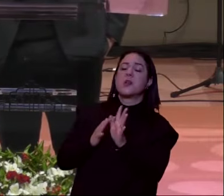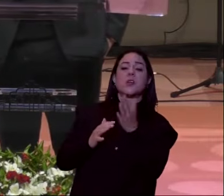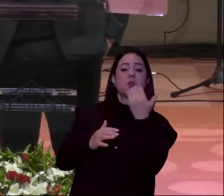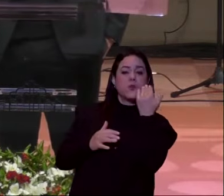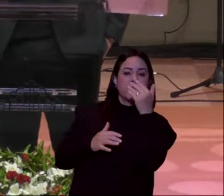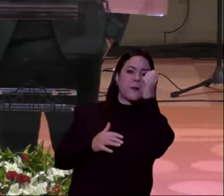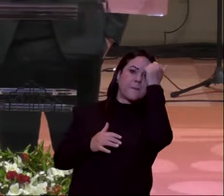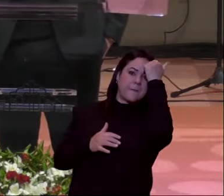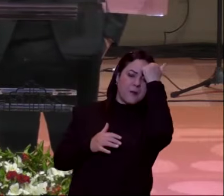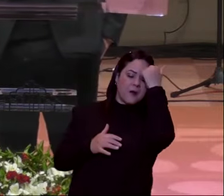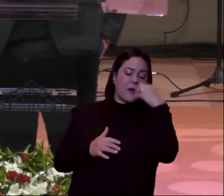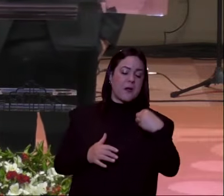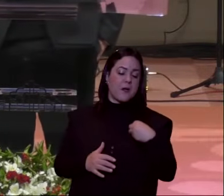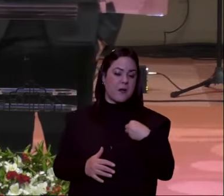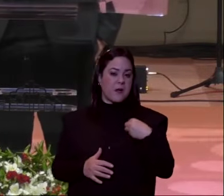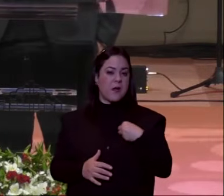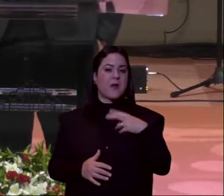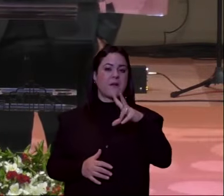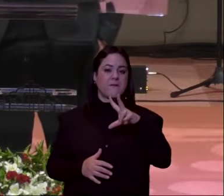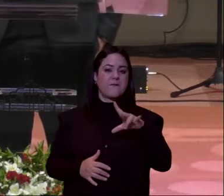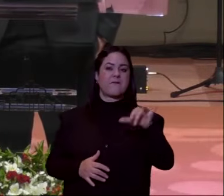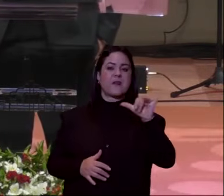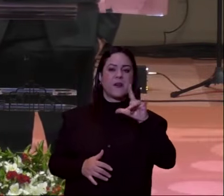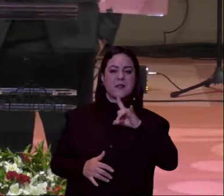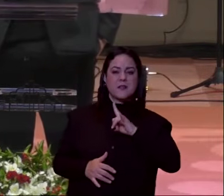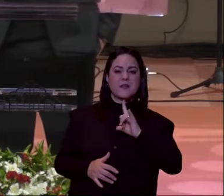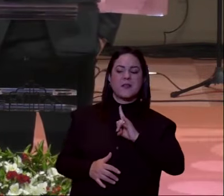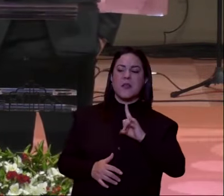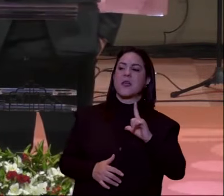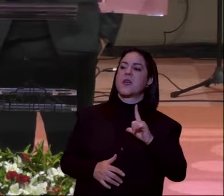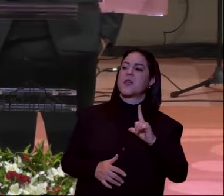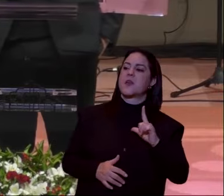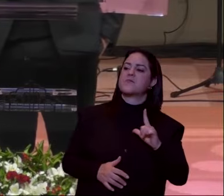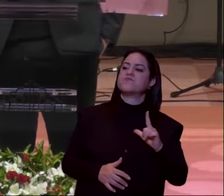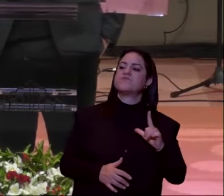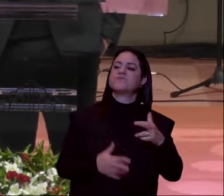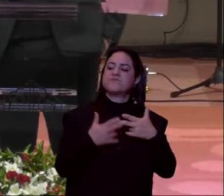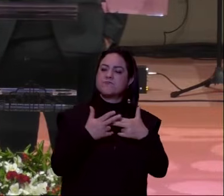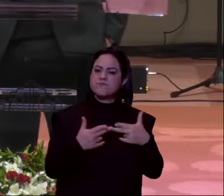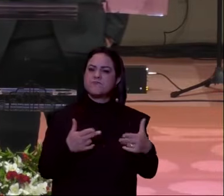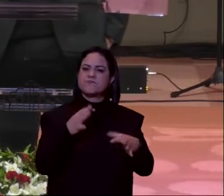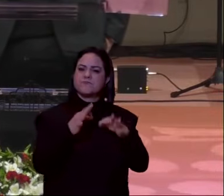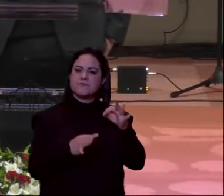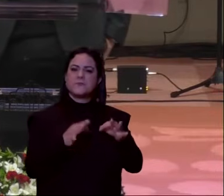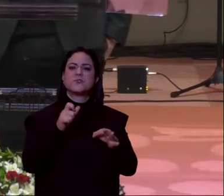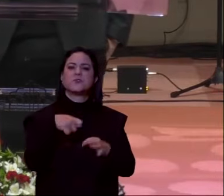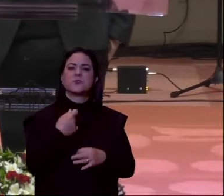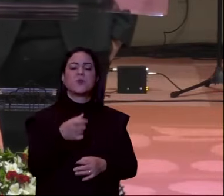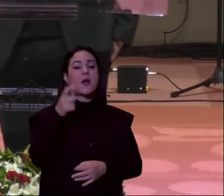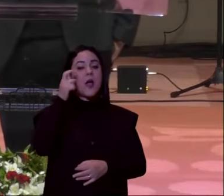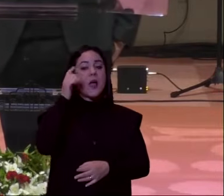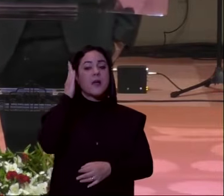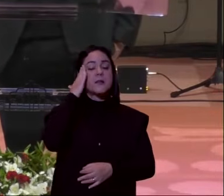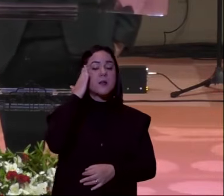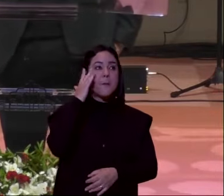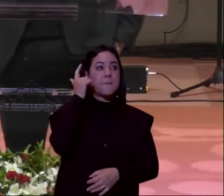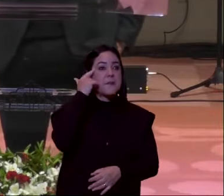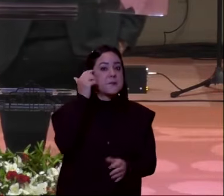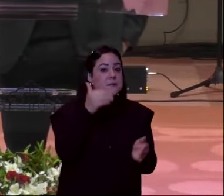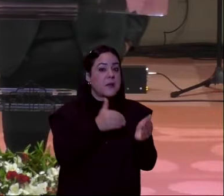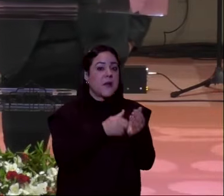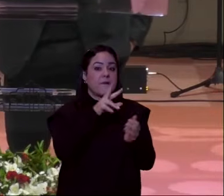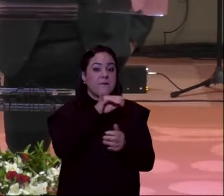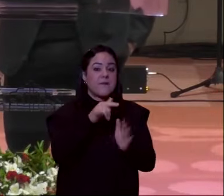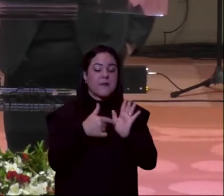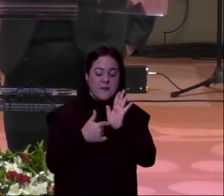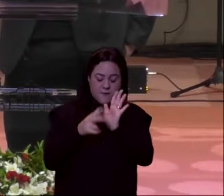do seu pecado, e ele será julgado pelo que ouvir. E os seus pensamentos secretos serão revelados, e ele